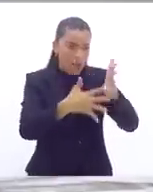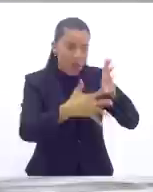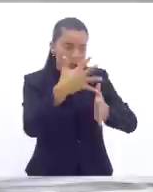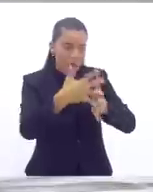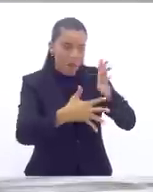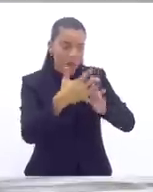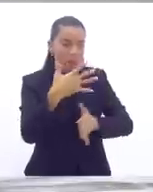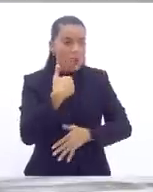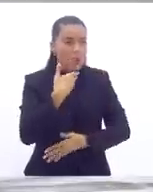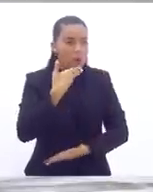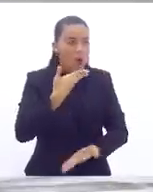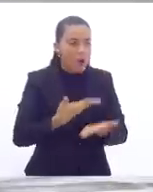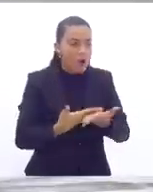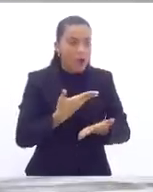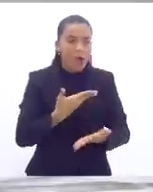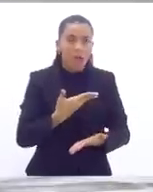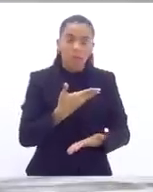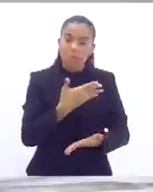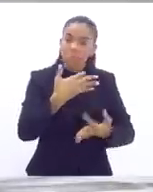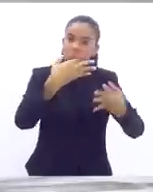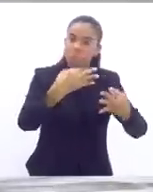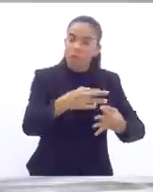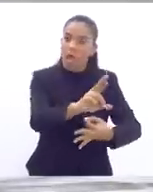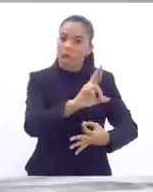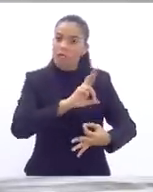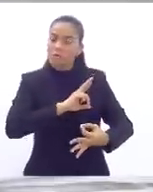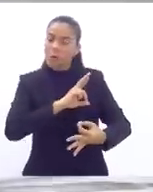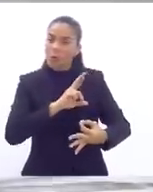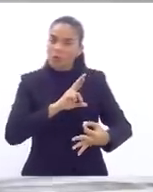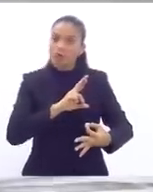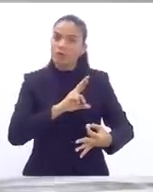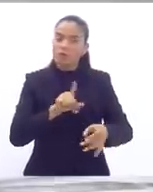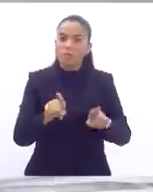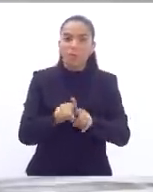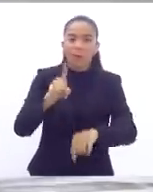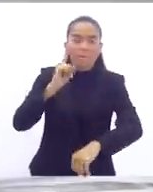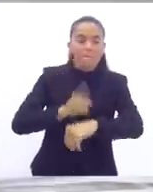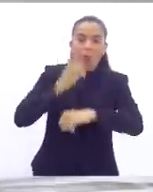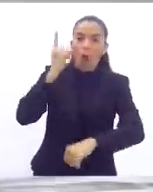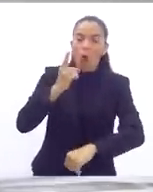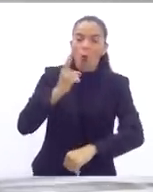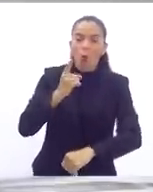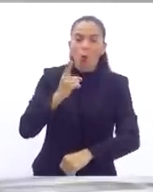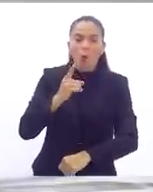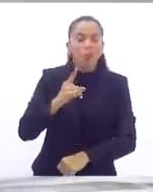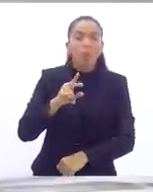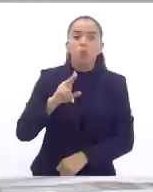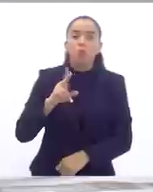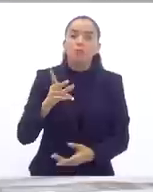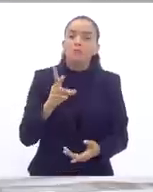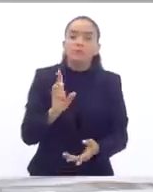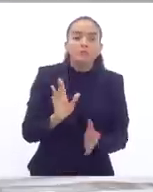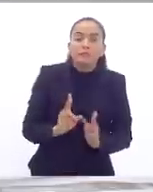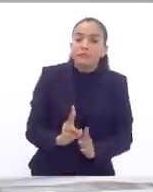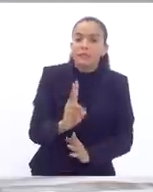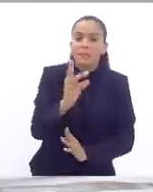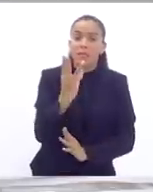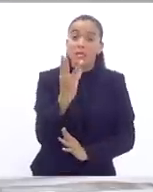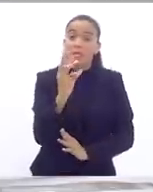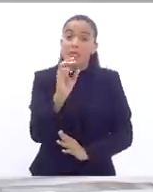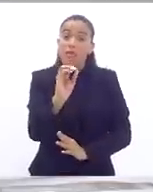fico mais perplexo com a precisão da resposta e o tempo que nunca passa de 30